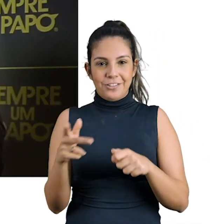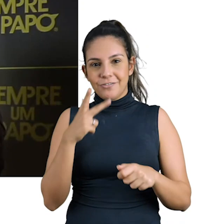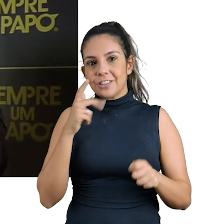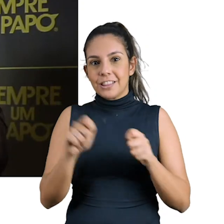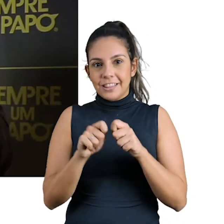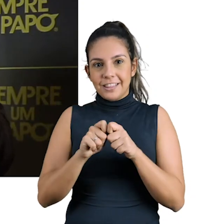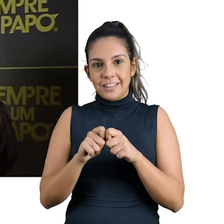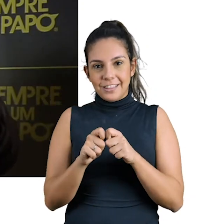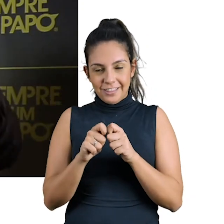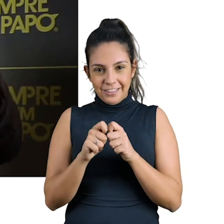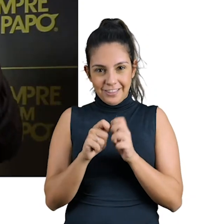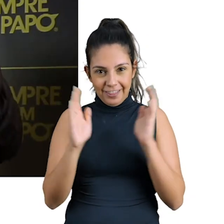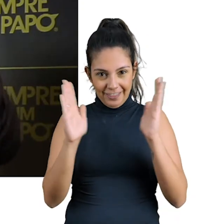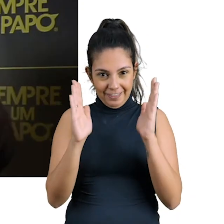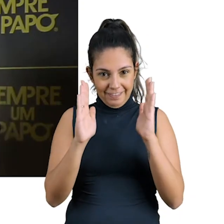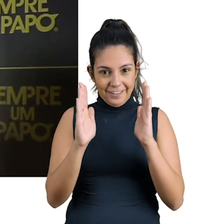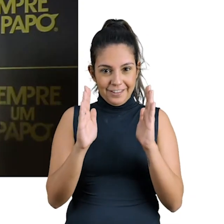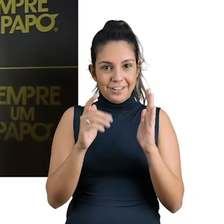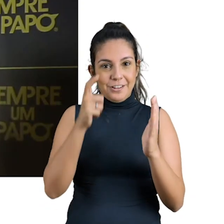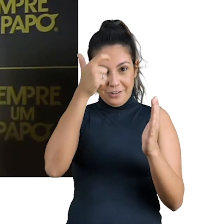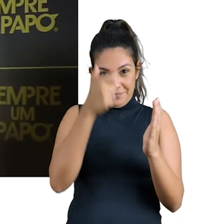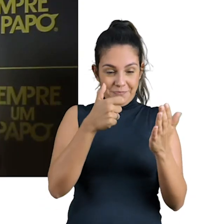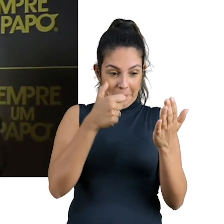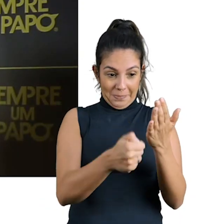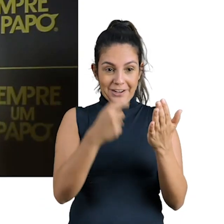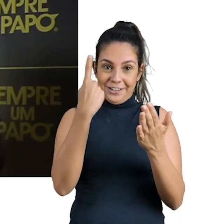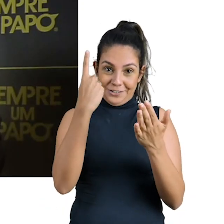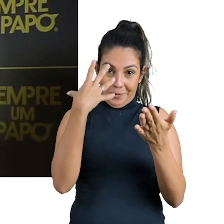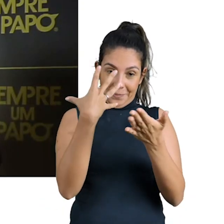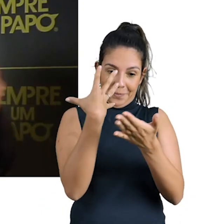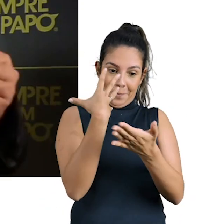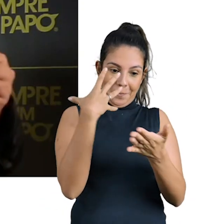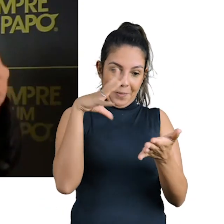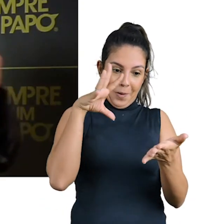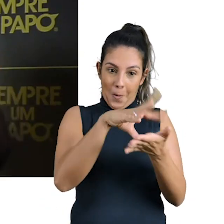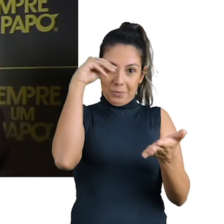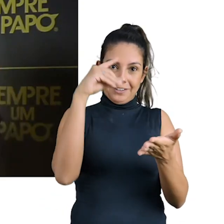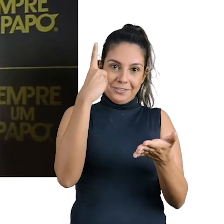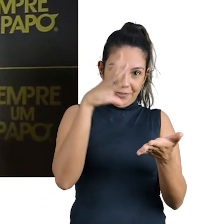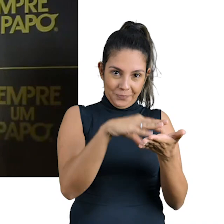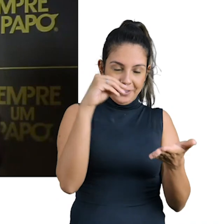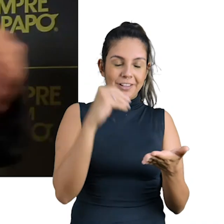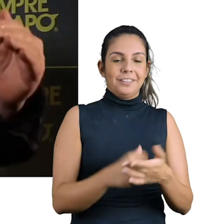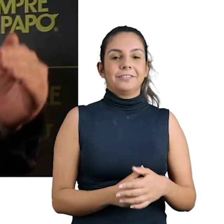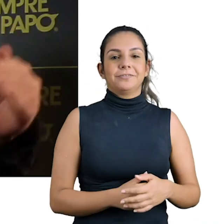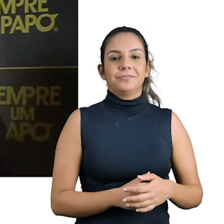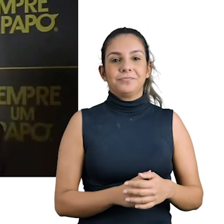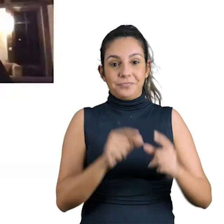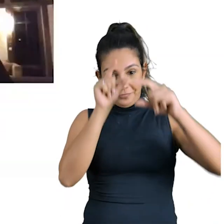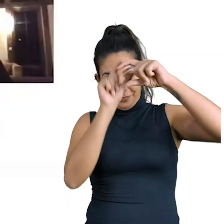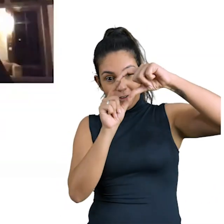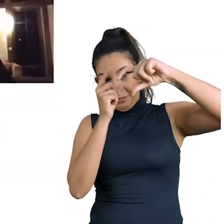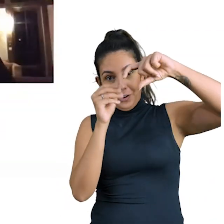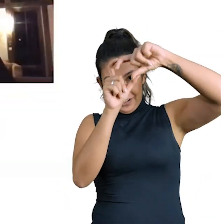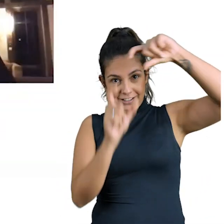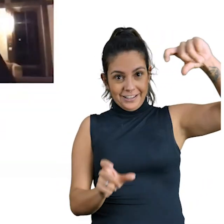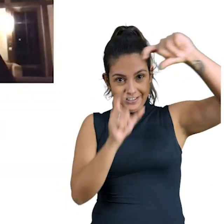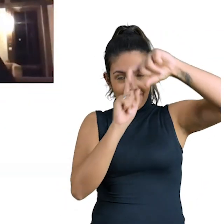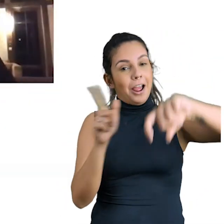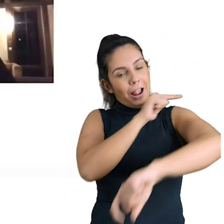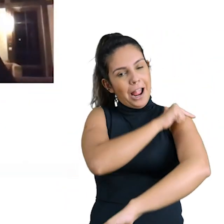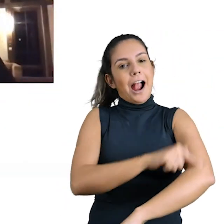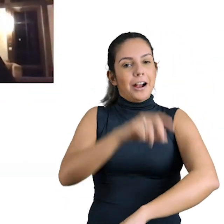grupos. Eu falo, tenta fazer do tamanho que dá para um print só da tela. Porque senão vai ficar com 3, 4 posts, e ela